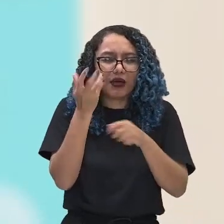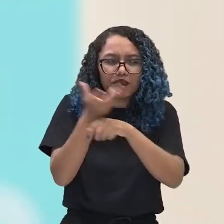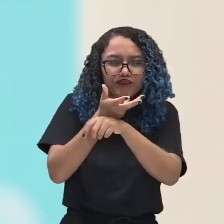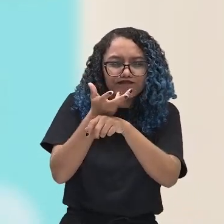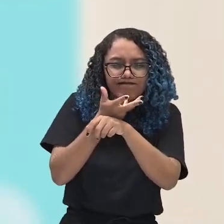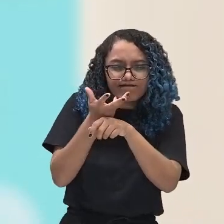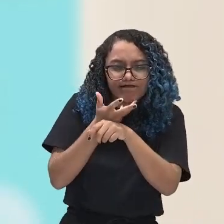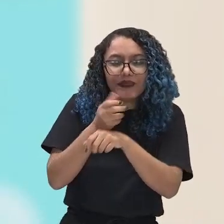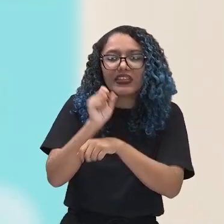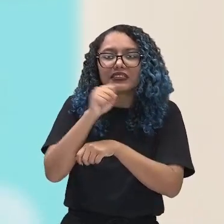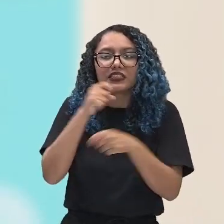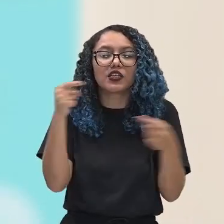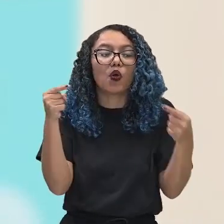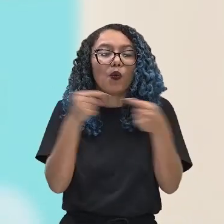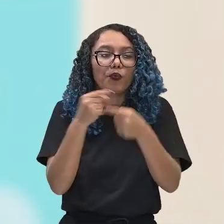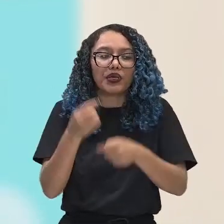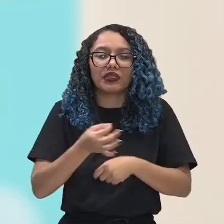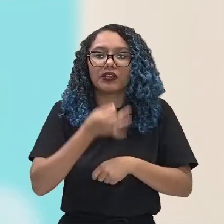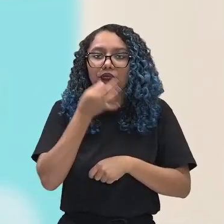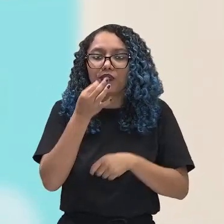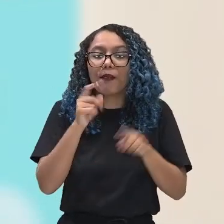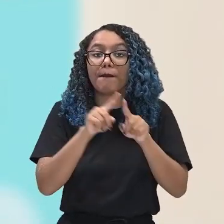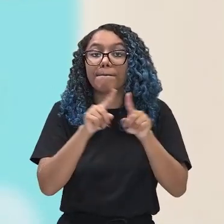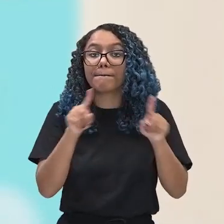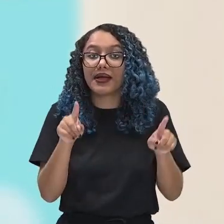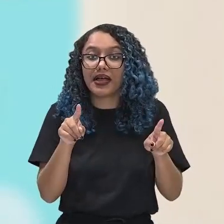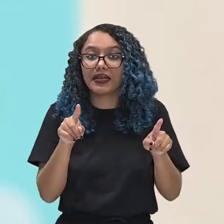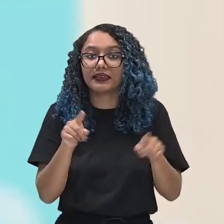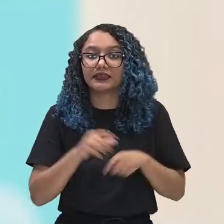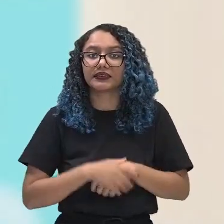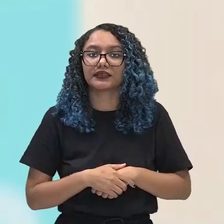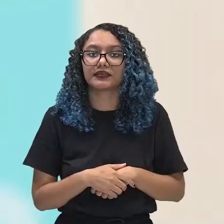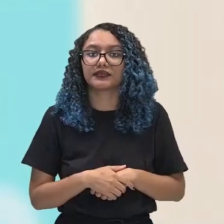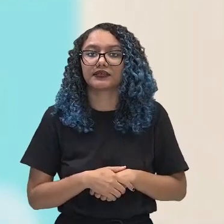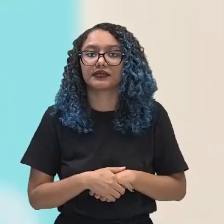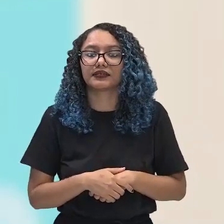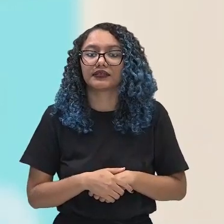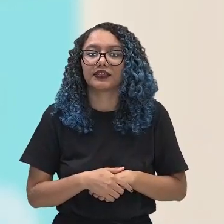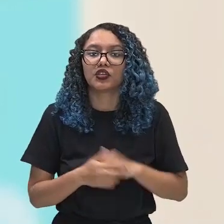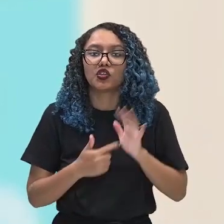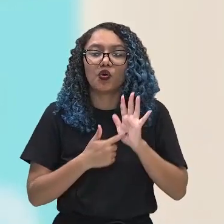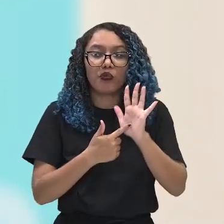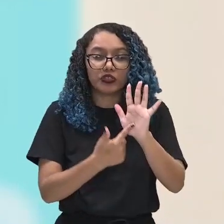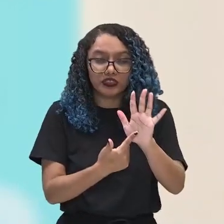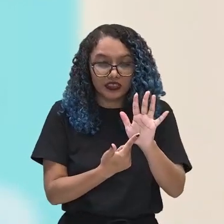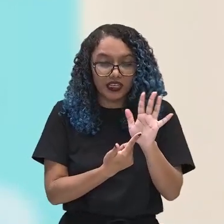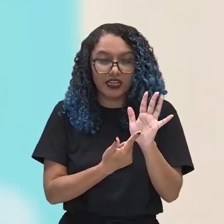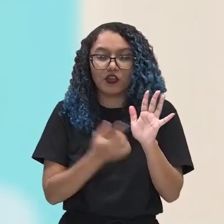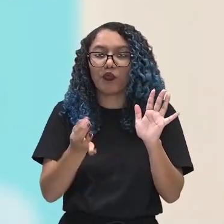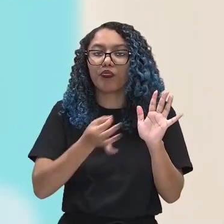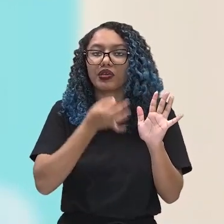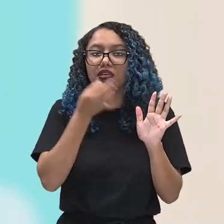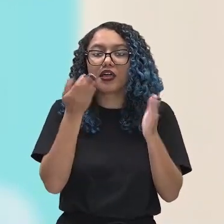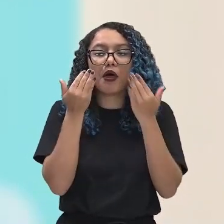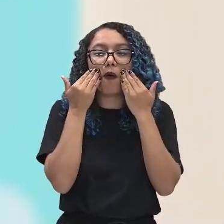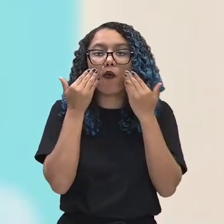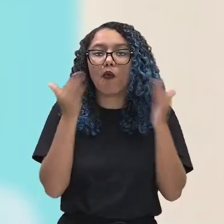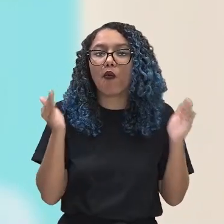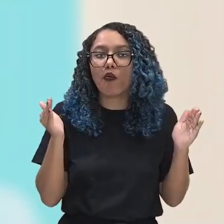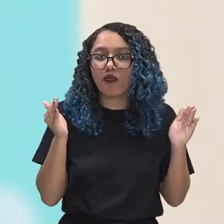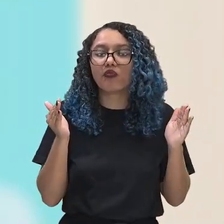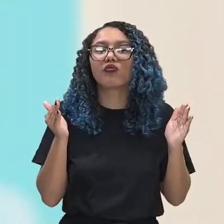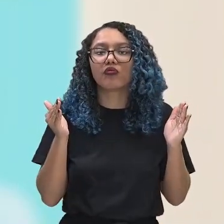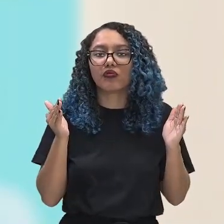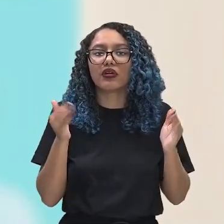um texto argumentativo, mas por eu estar colocando expressamente a minha opinião, eu acho, eu penso,